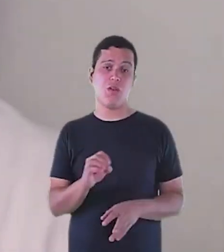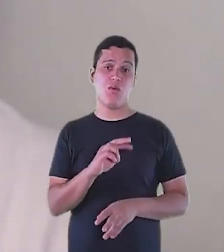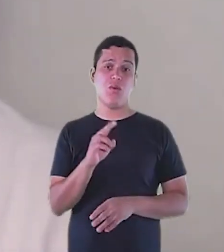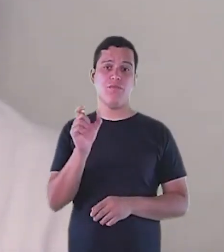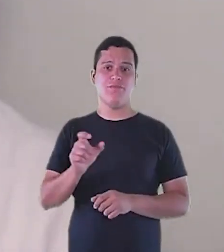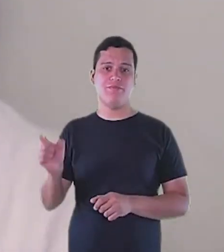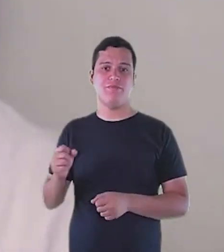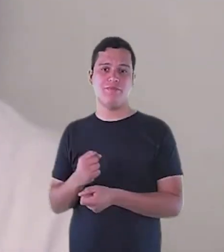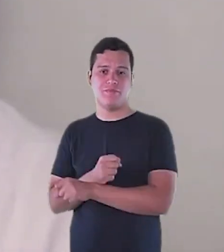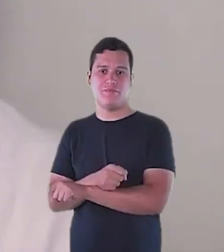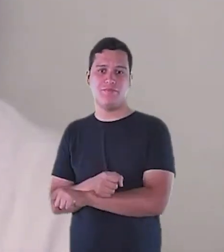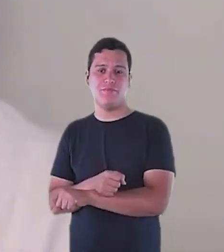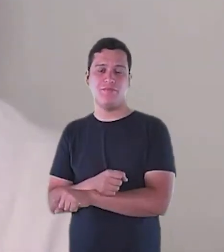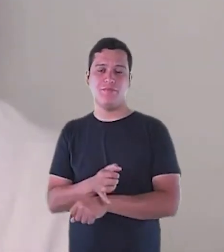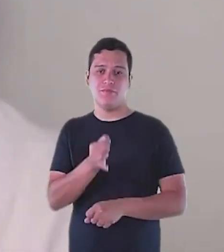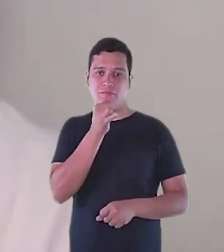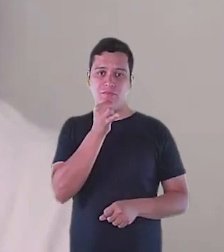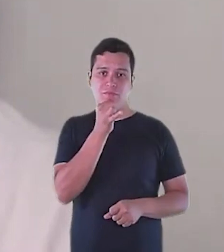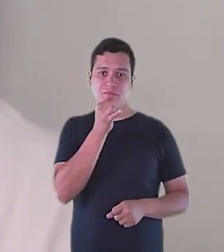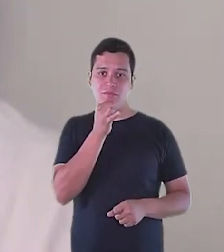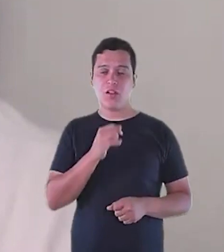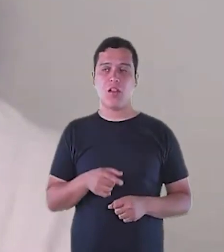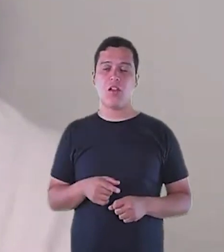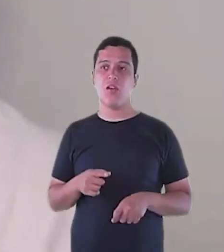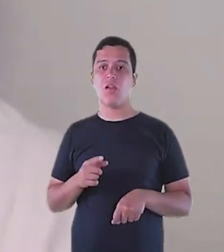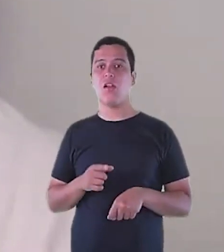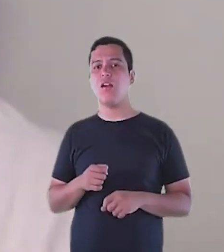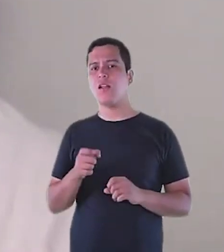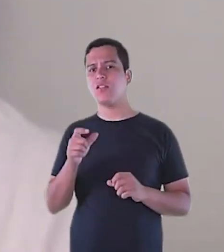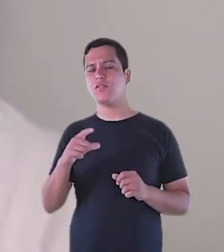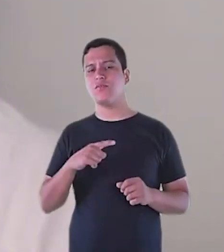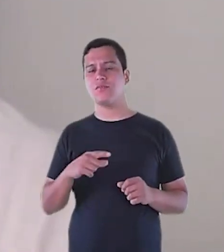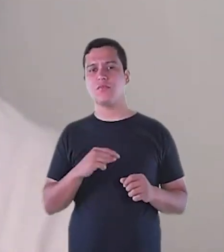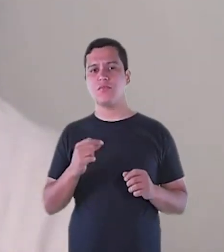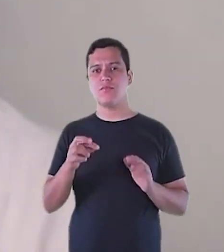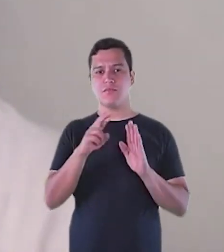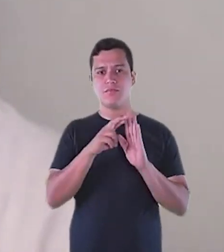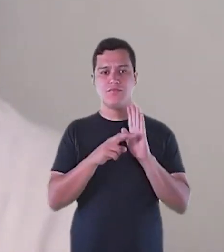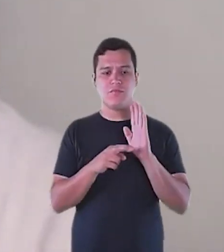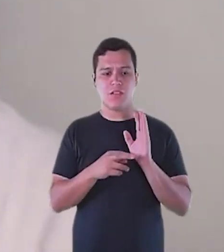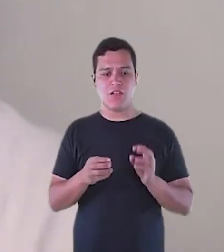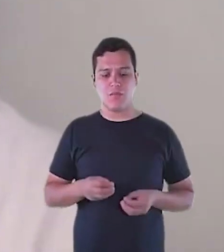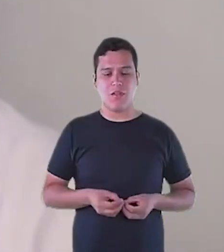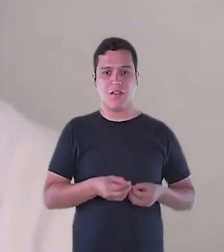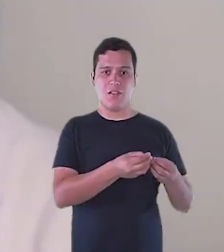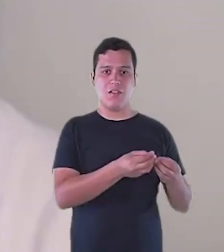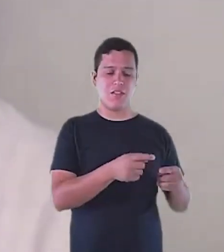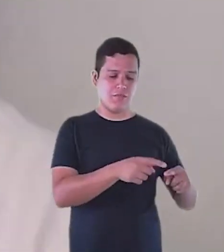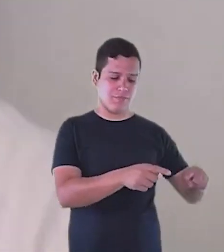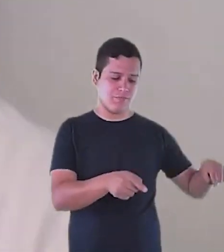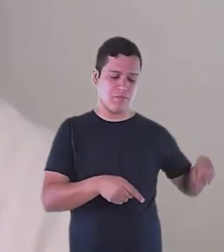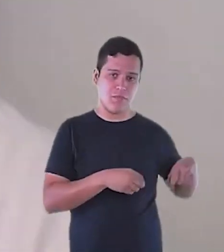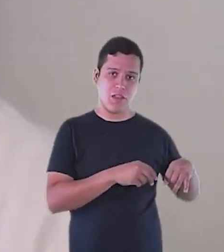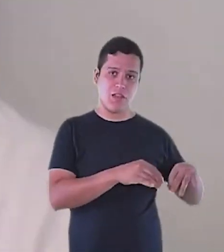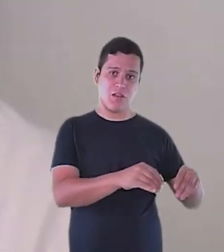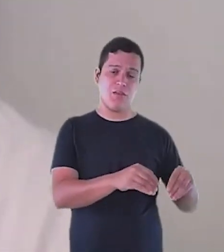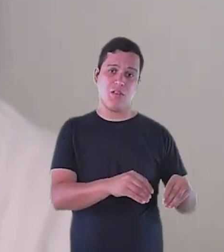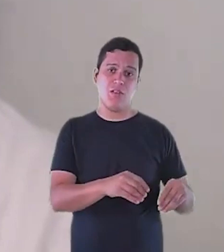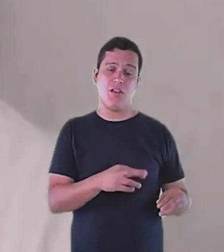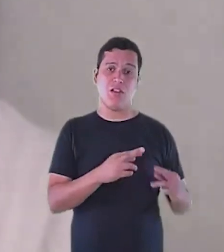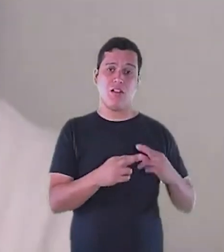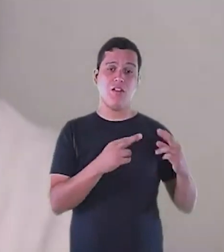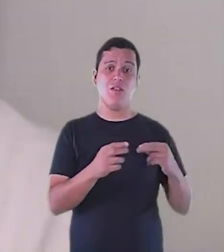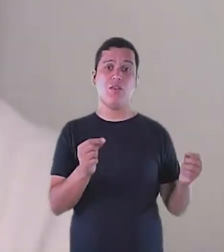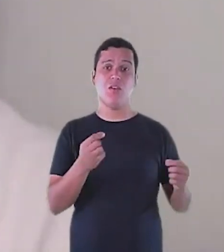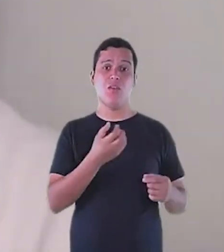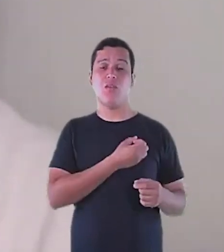pela coroa portuguesa para distribuir lotes, datas de mineração, era justamente a propriedade de escravos. Quanto maior o plantel de escravos,